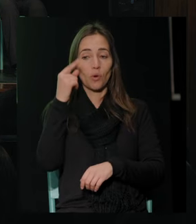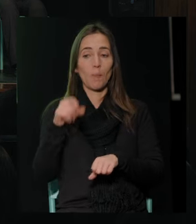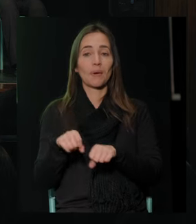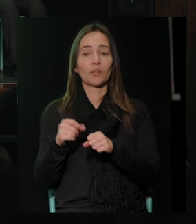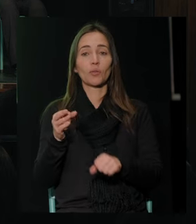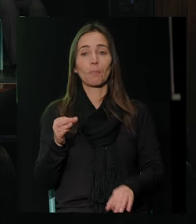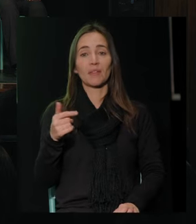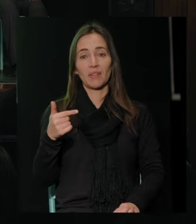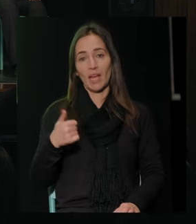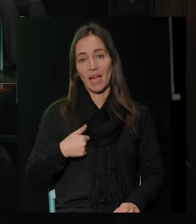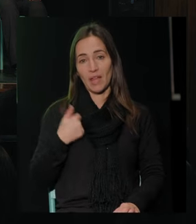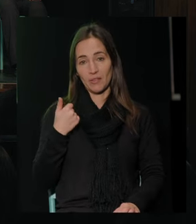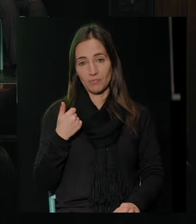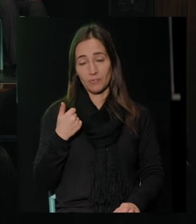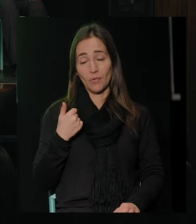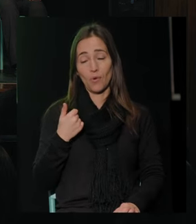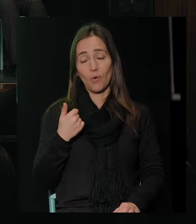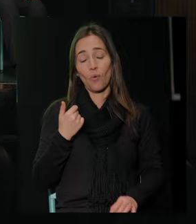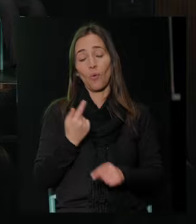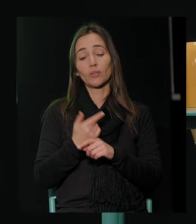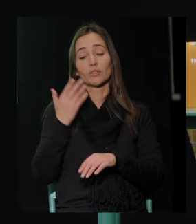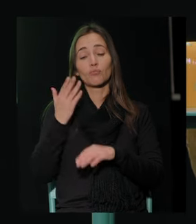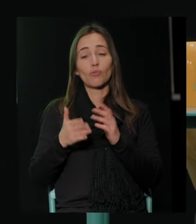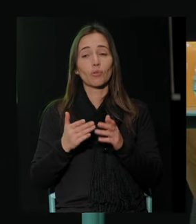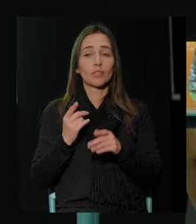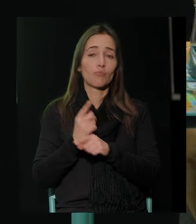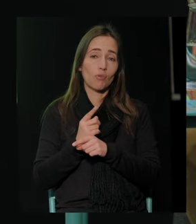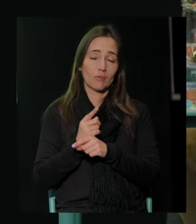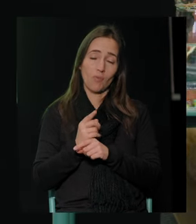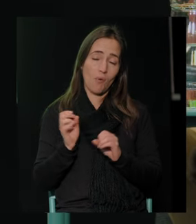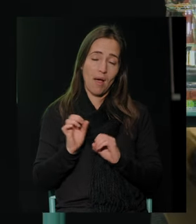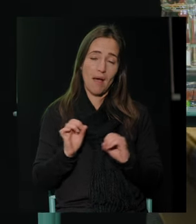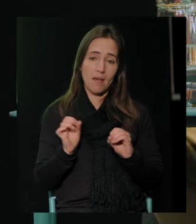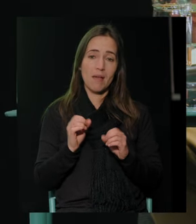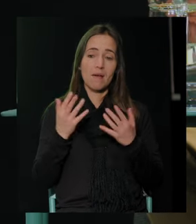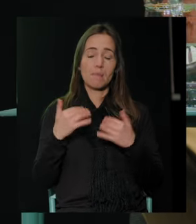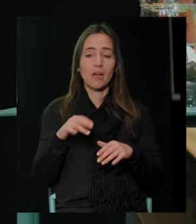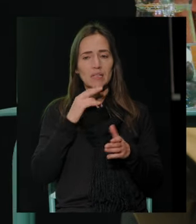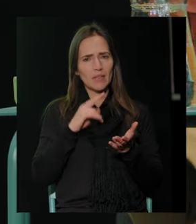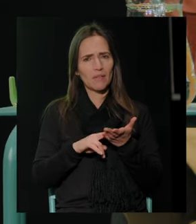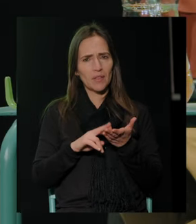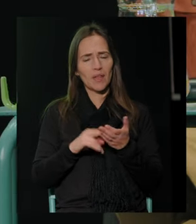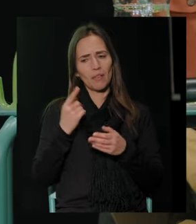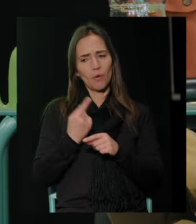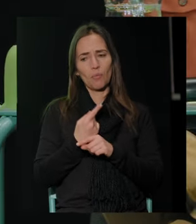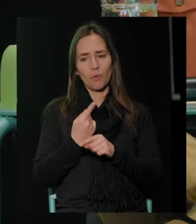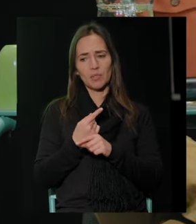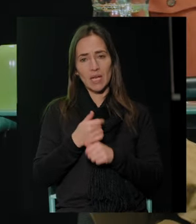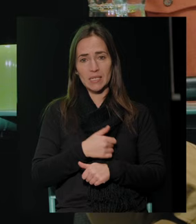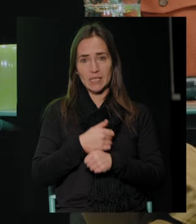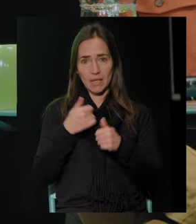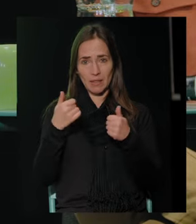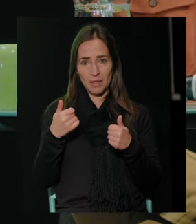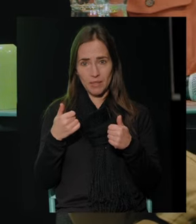PT tinha ganho, não é? Portanto, não há coincidências. Mas, de facto, é uma coisa. Ou seja, a